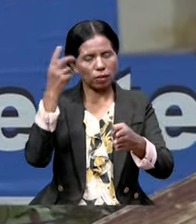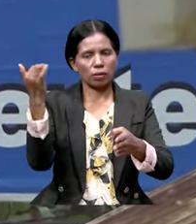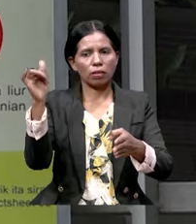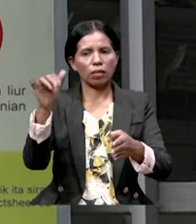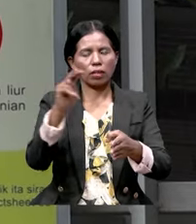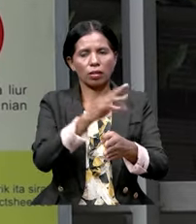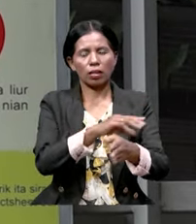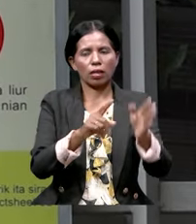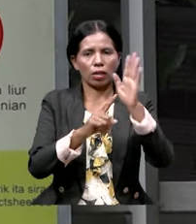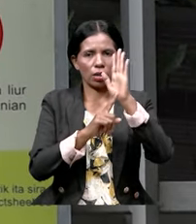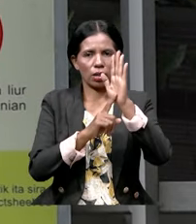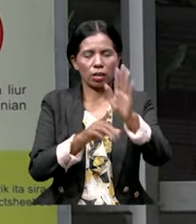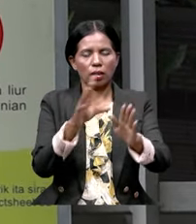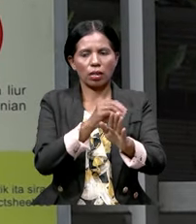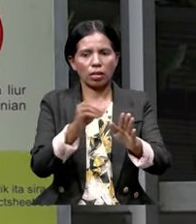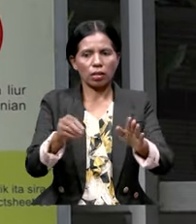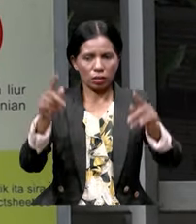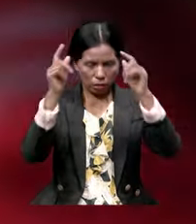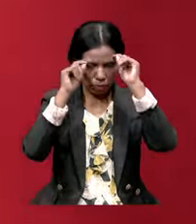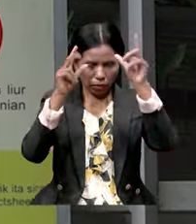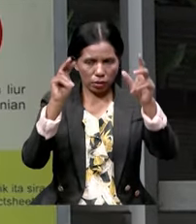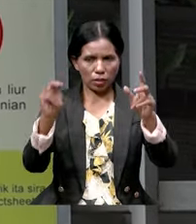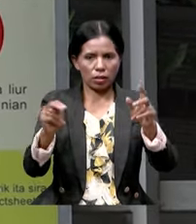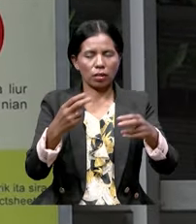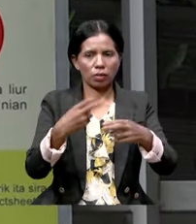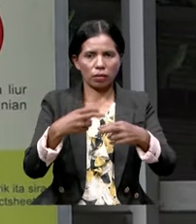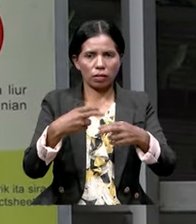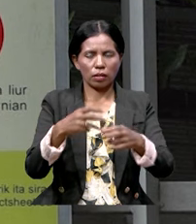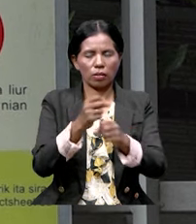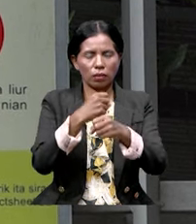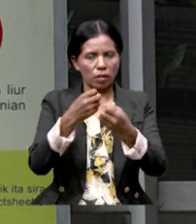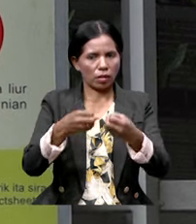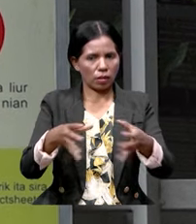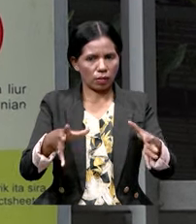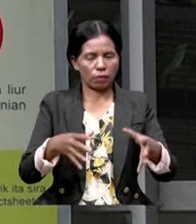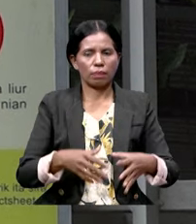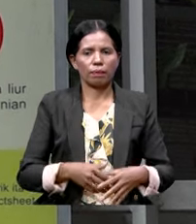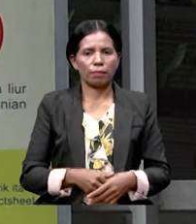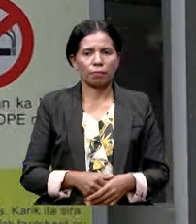Irane saitihane santomanat timornia, nebe susar ato halakon.